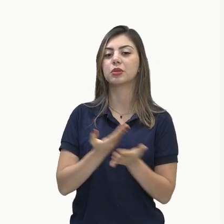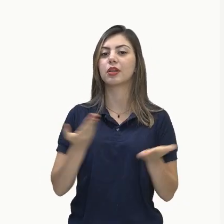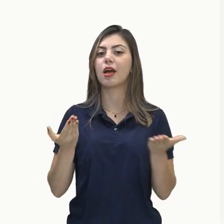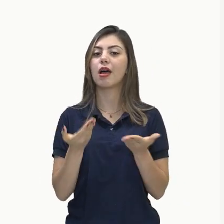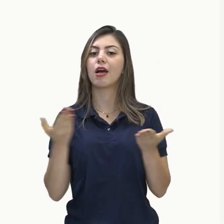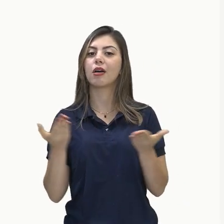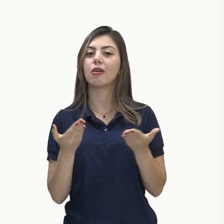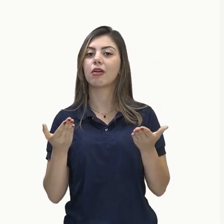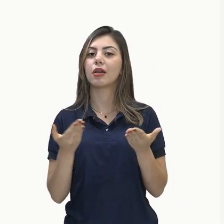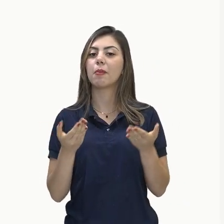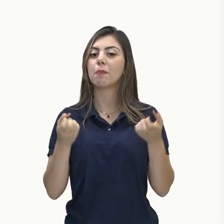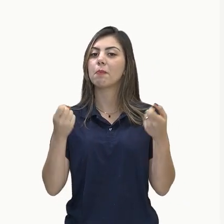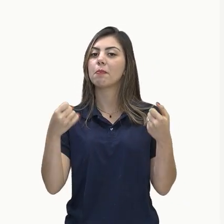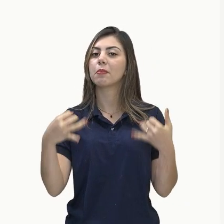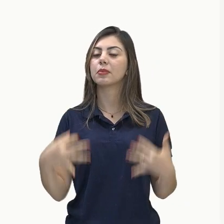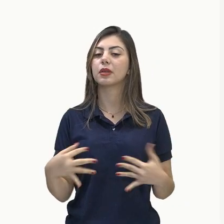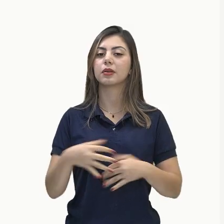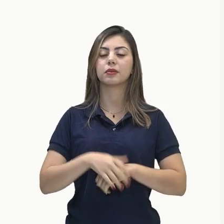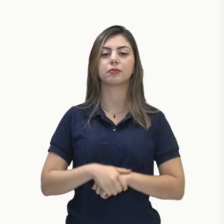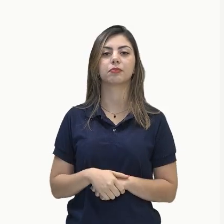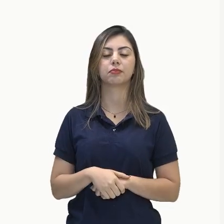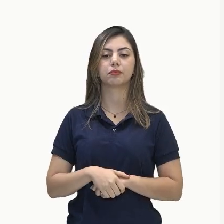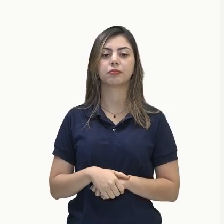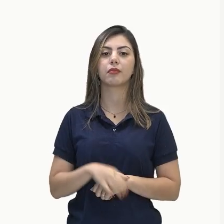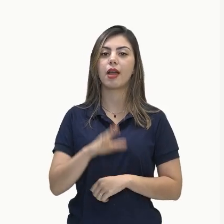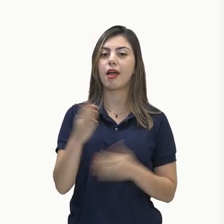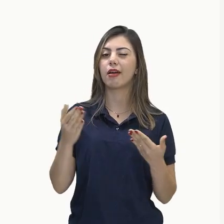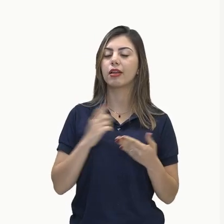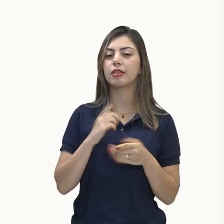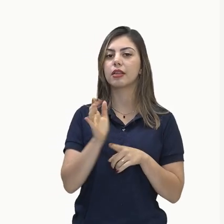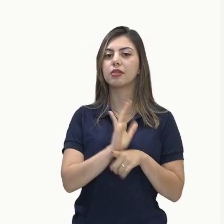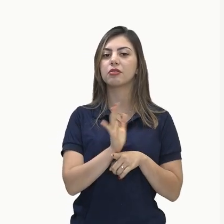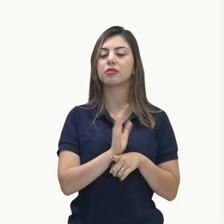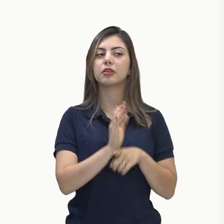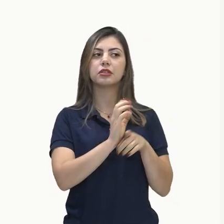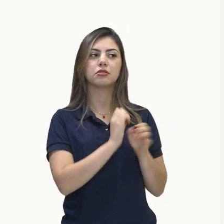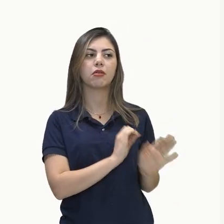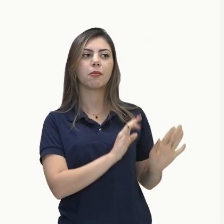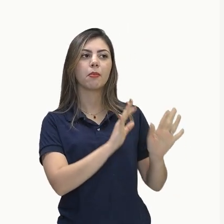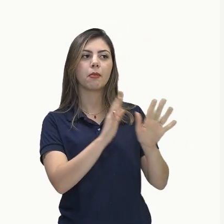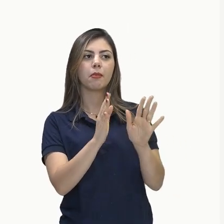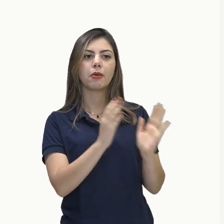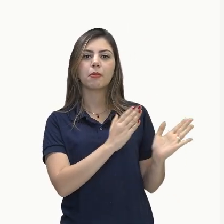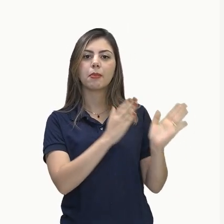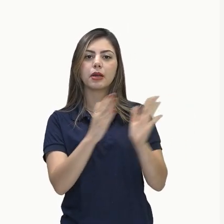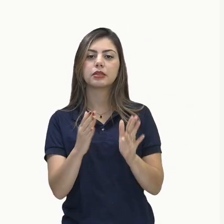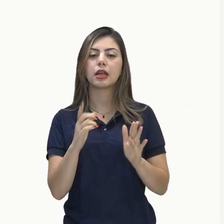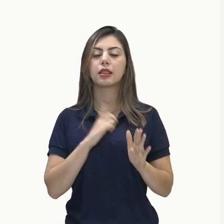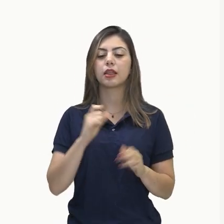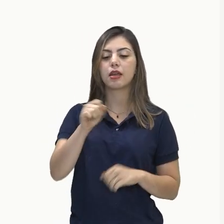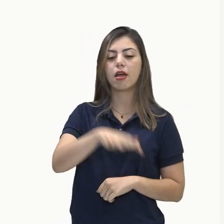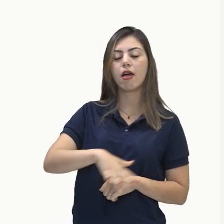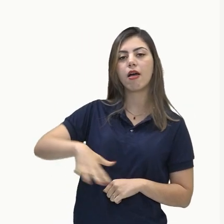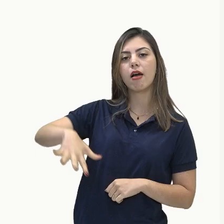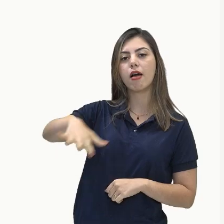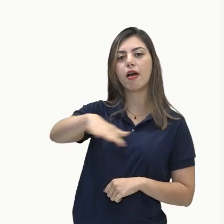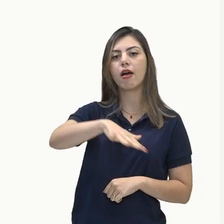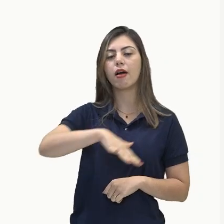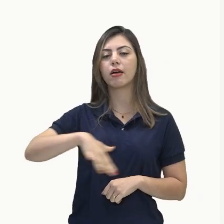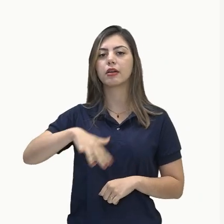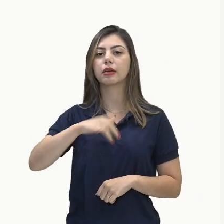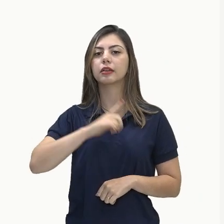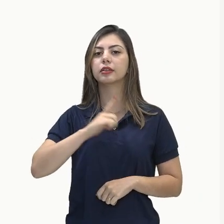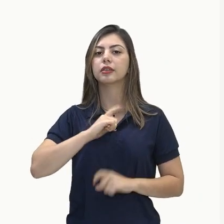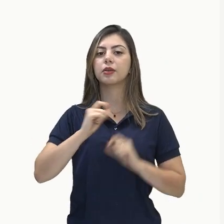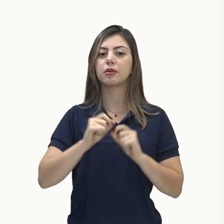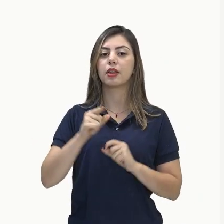corredor ecológico? A gente vai agora analisar um vídeo que traz para a gente imagens aéreas de todo o percurso que